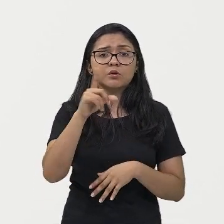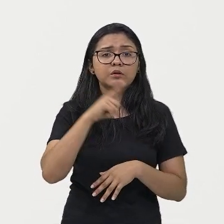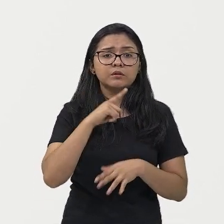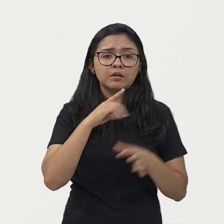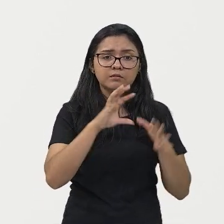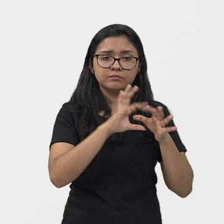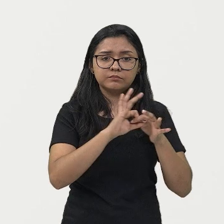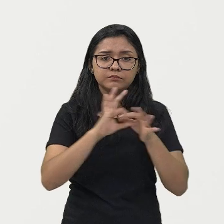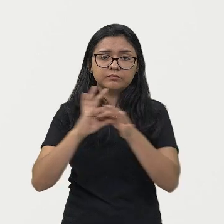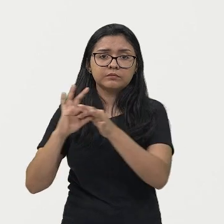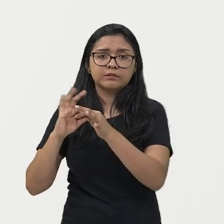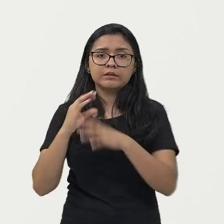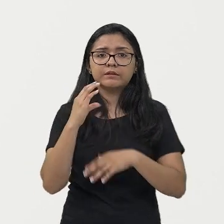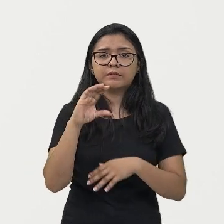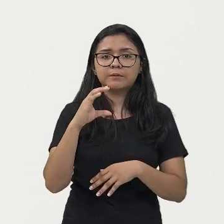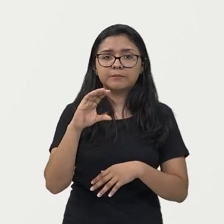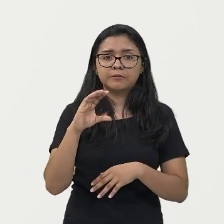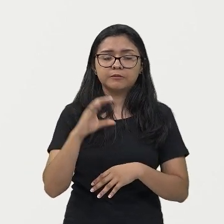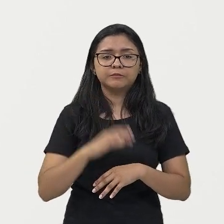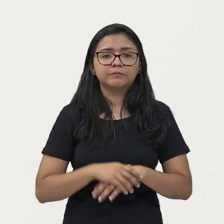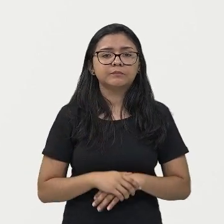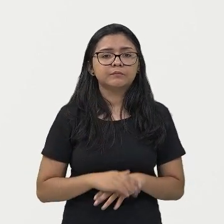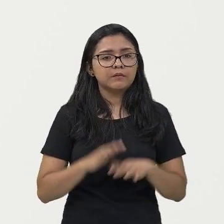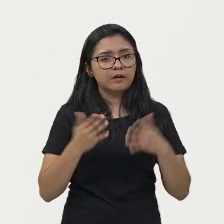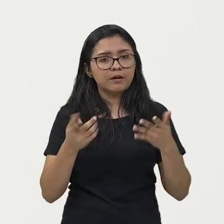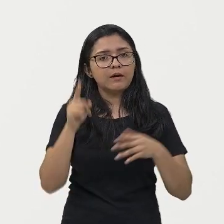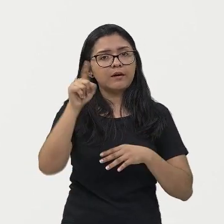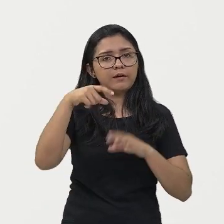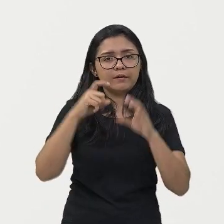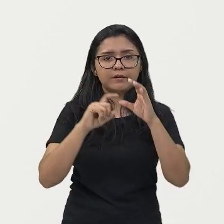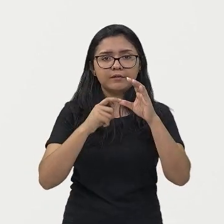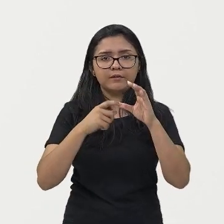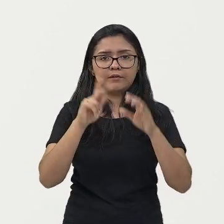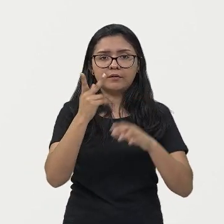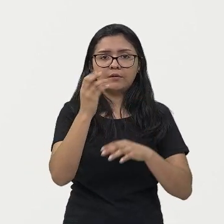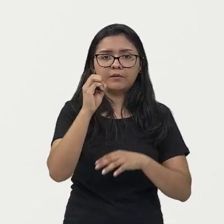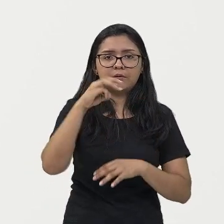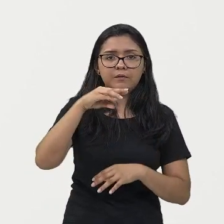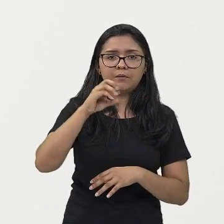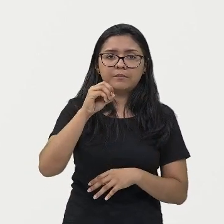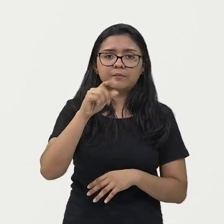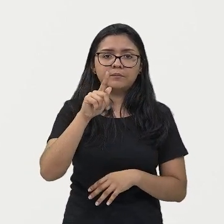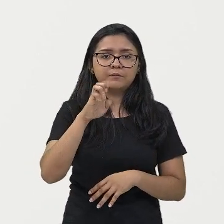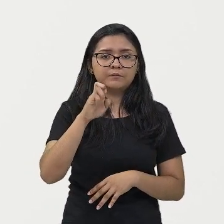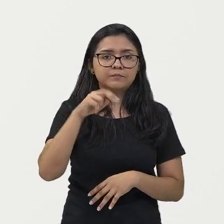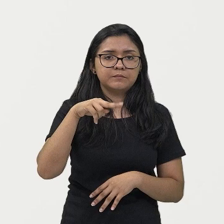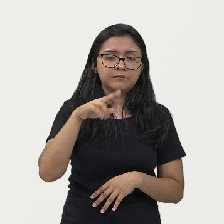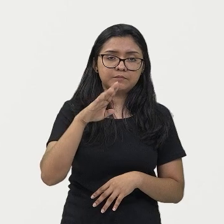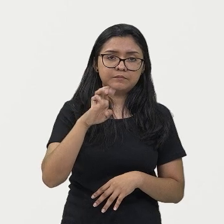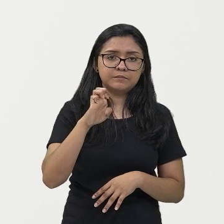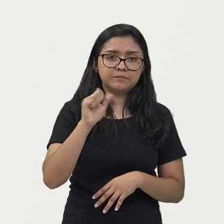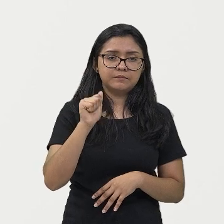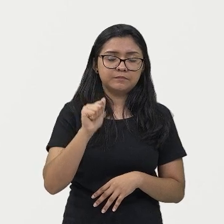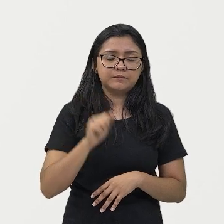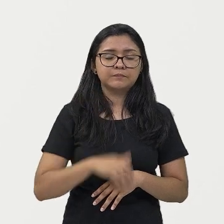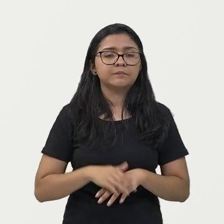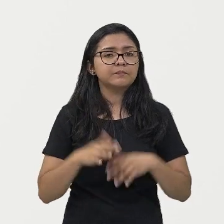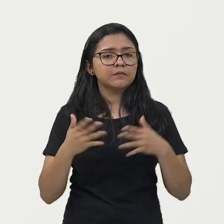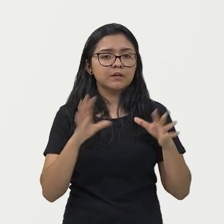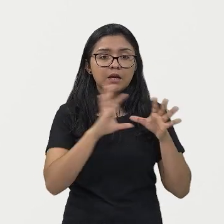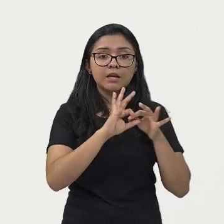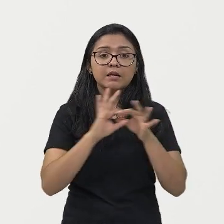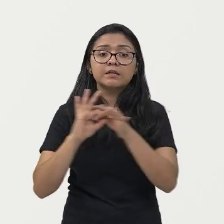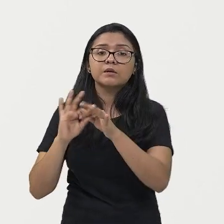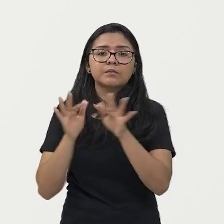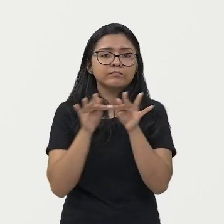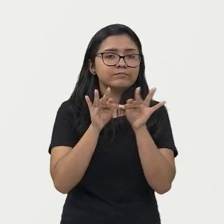entre carbonos. Cadeia homogênea. Outra coisa importante aqui, que as ligações elas são